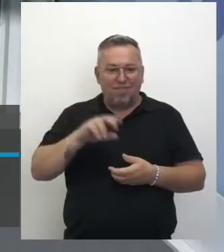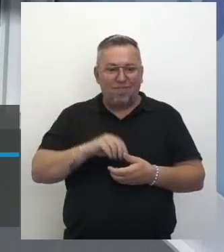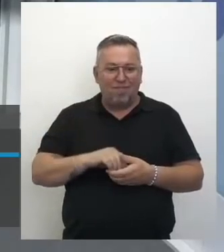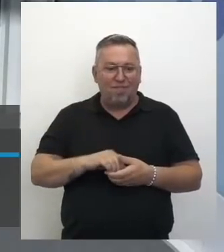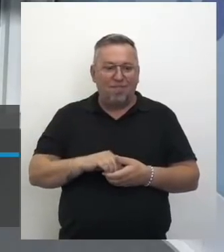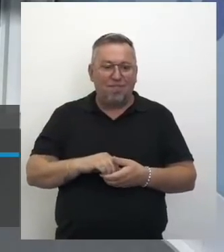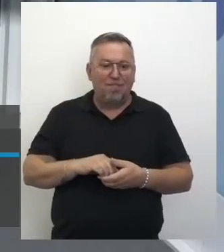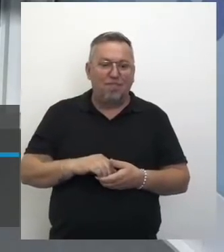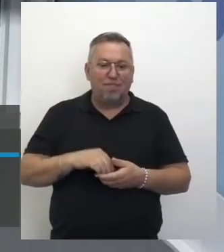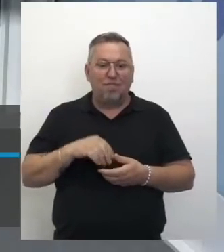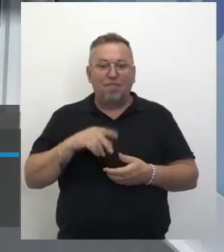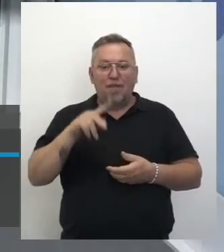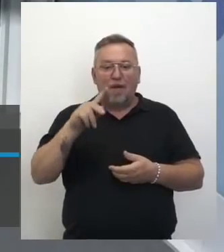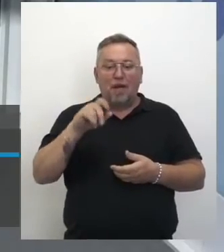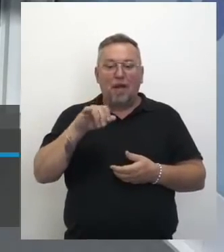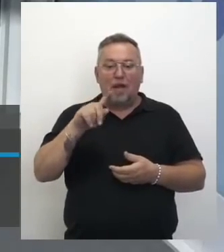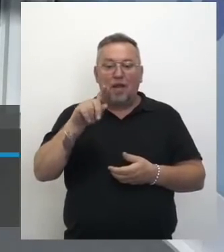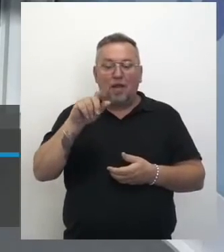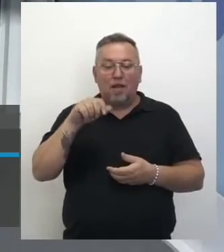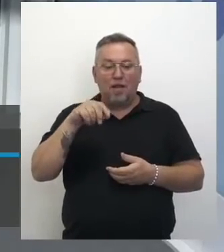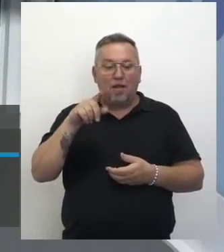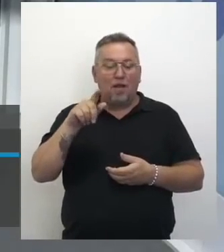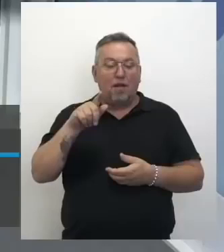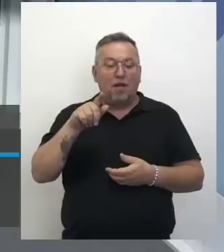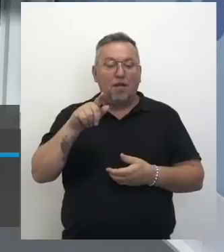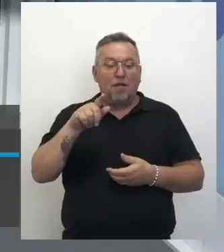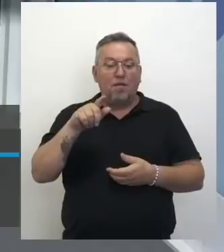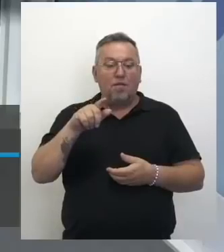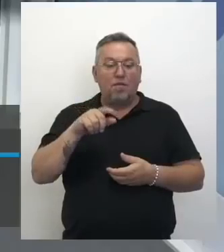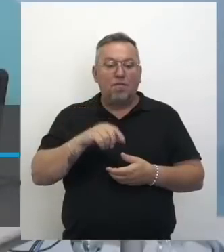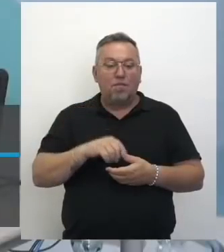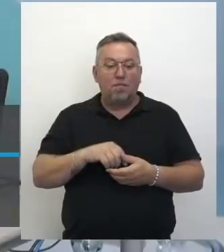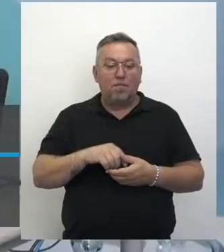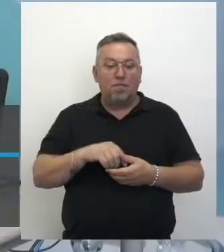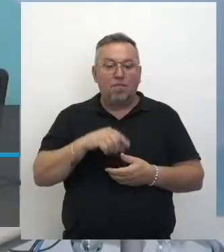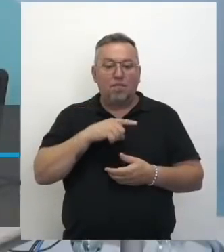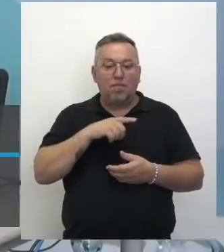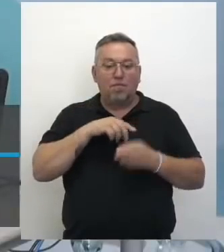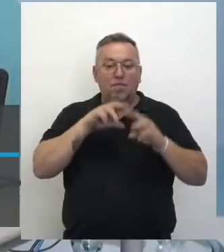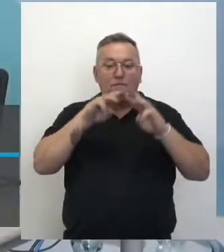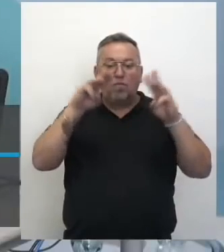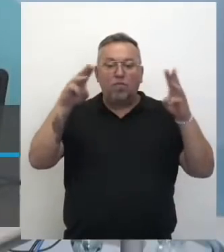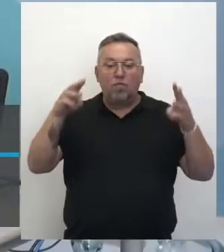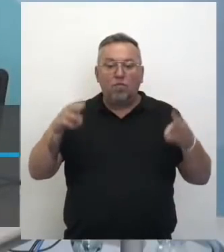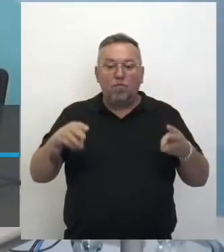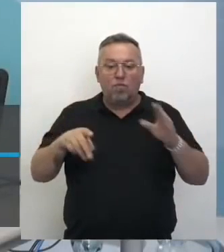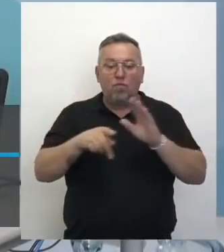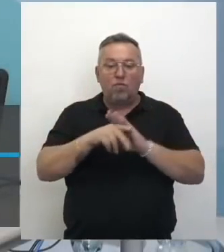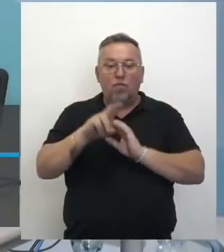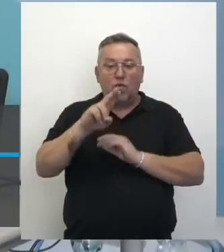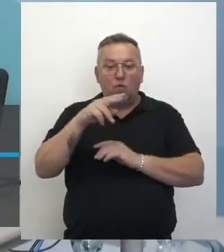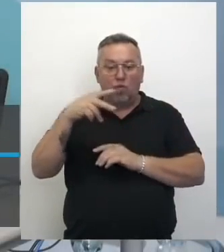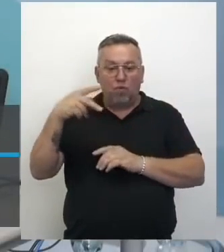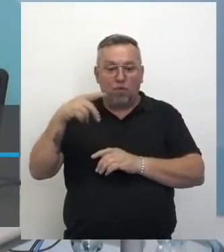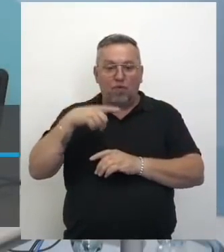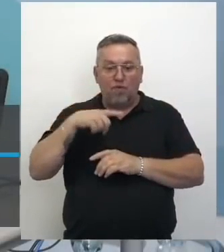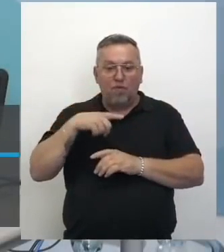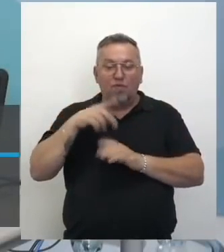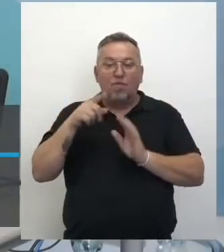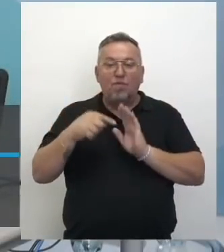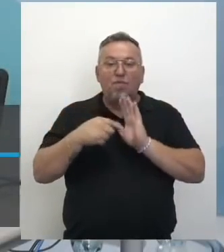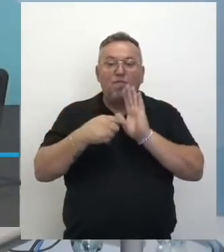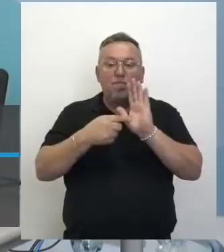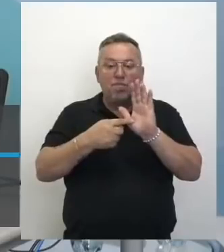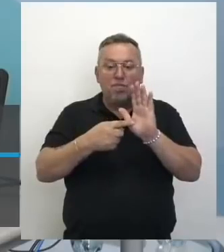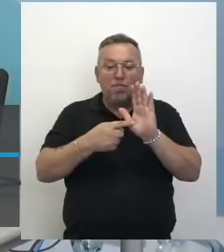tribo Caigangue. Onde que? Não, mas que município? Não, nós estávamos no Museu de Arqueologia da USP, tivemos lá uma